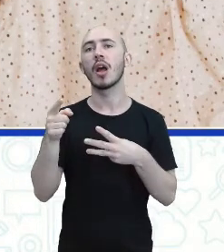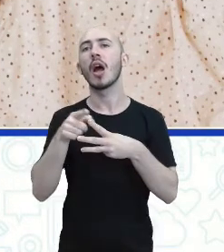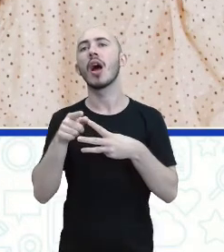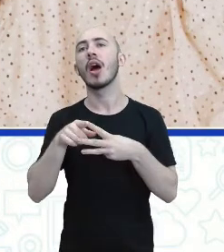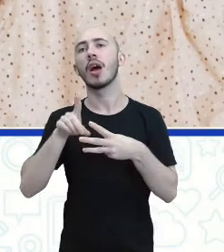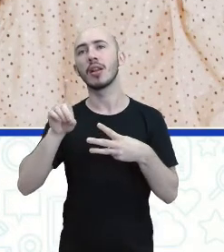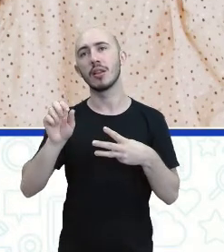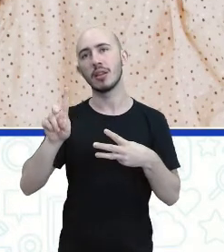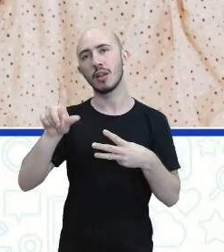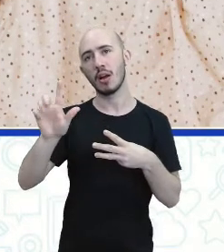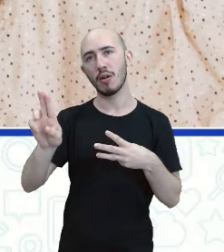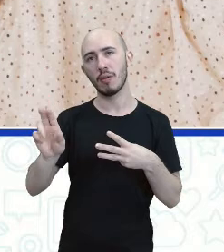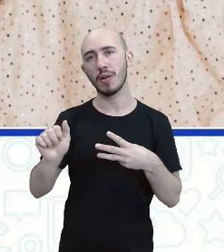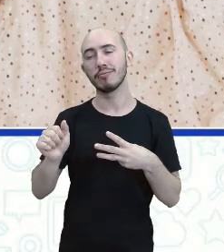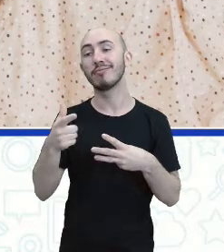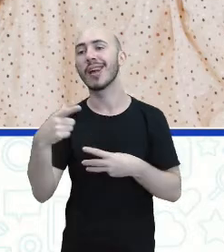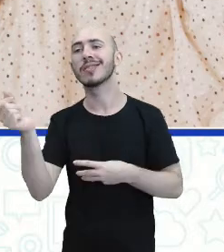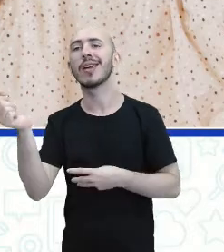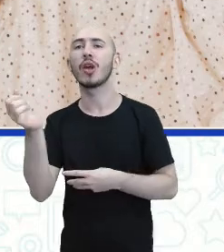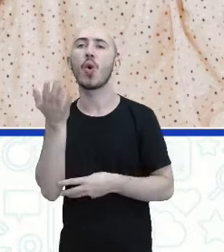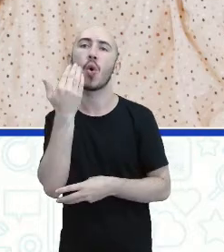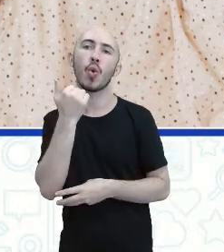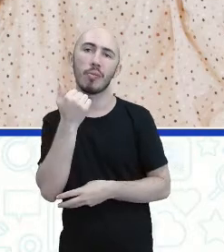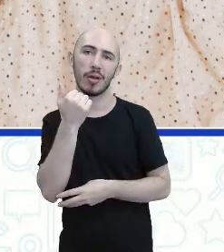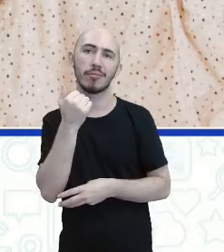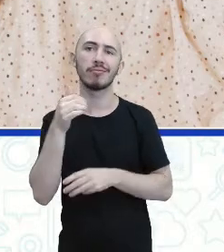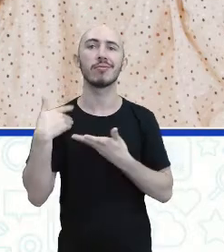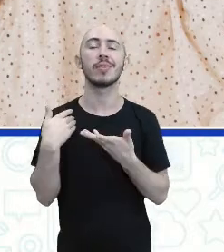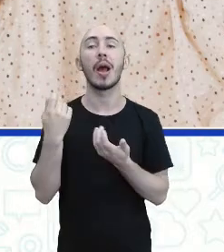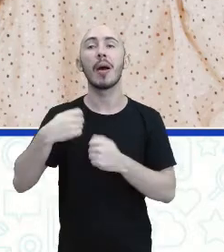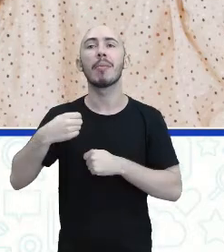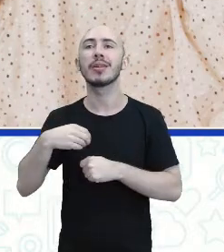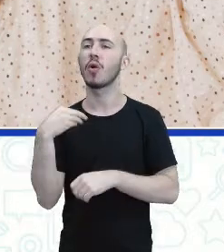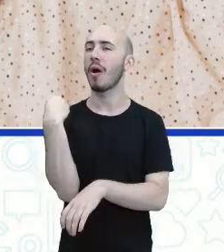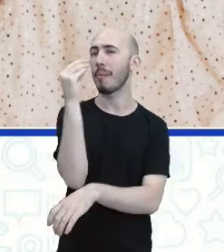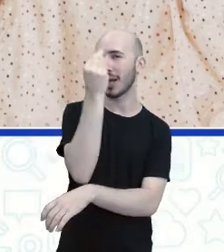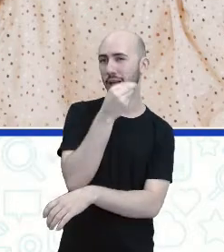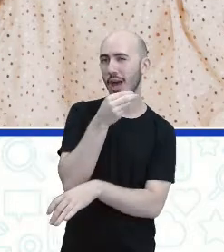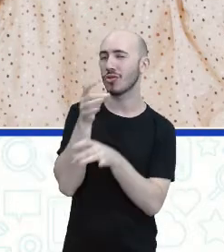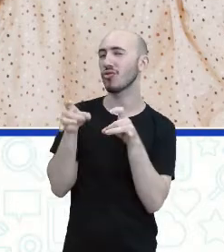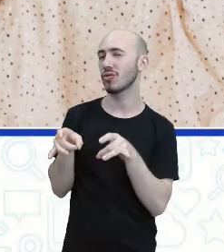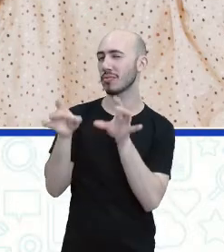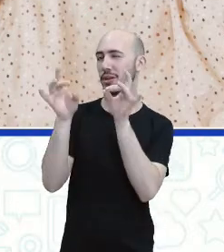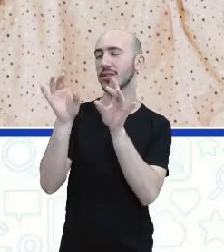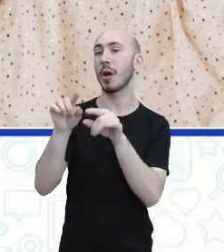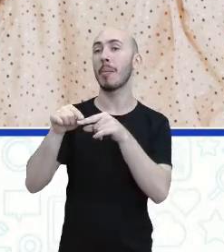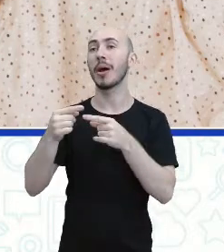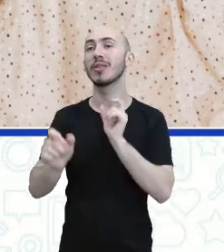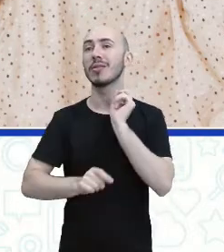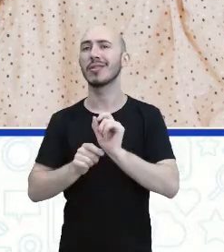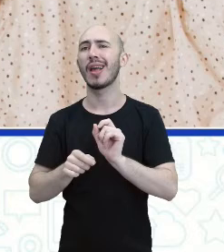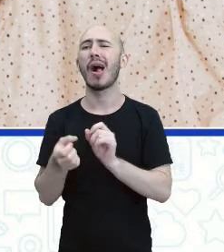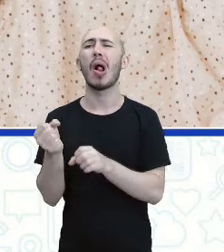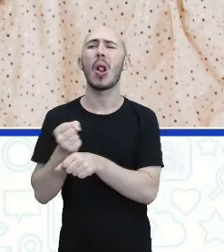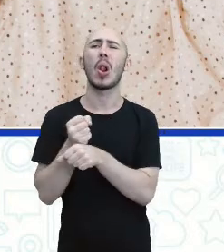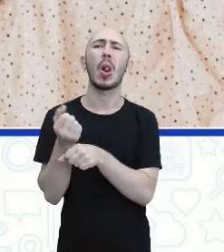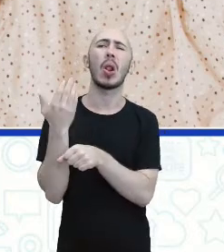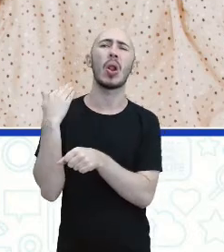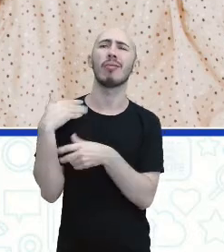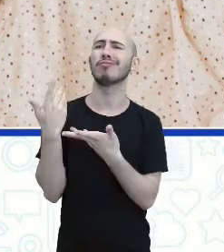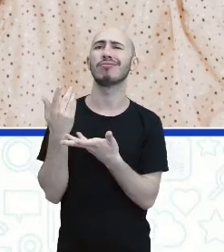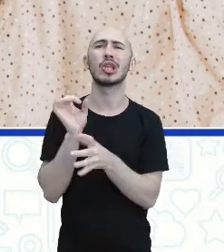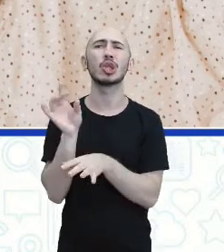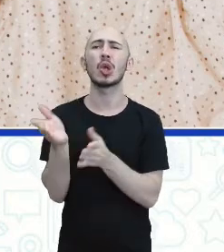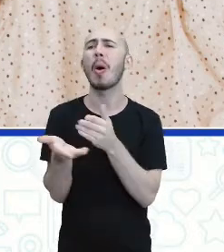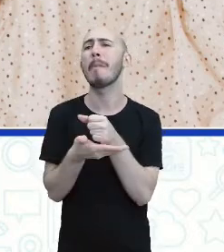um dia, saiu para jantar e precisou fazer uma maquiagem especial. Porém, há anos não fazia mais do que o básico